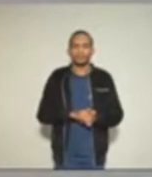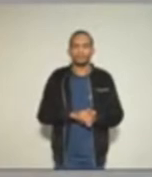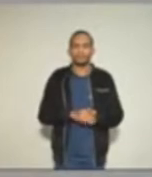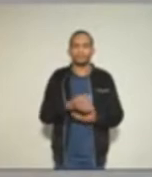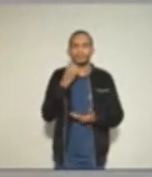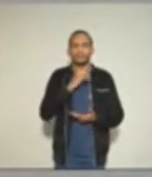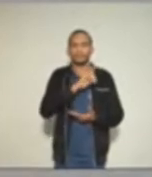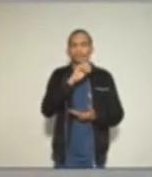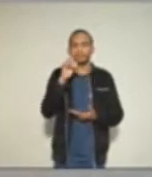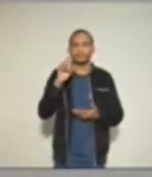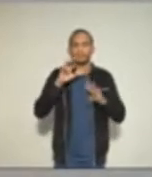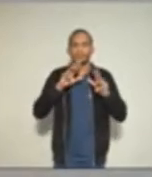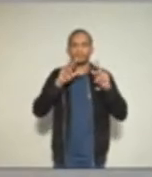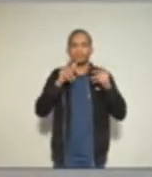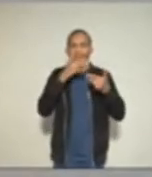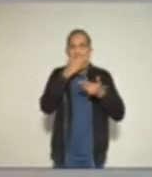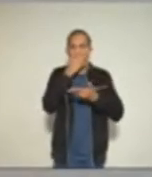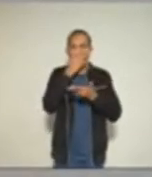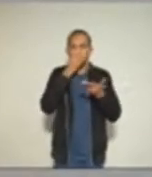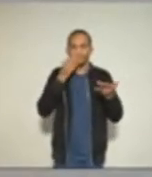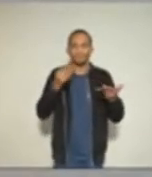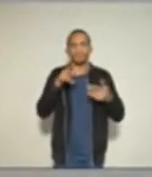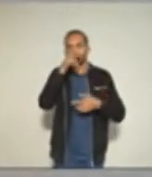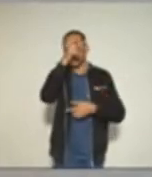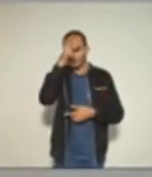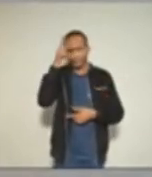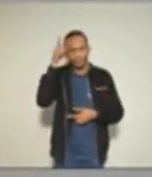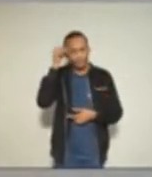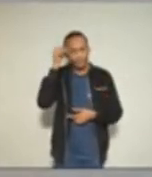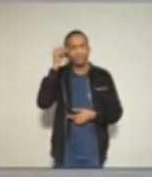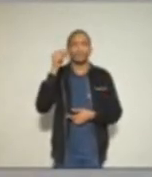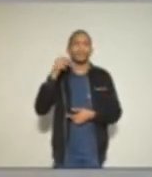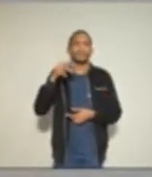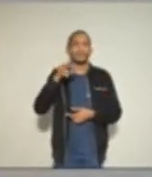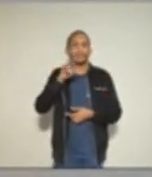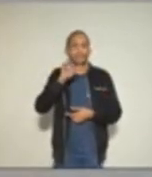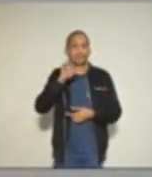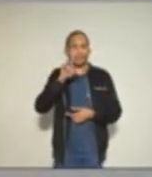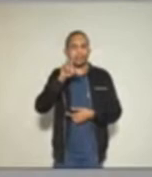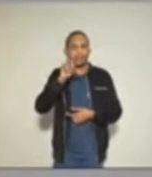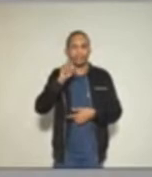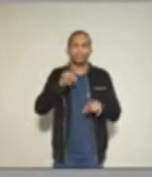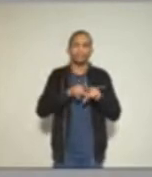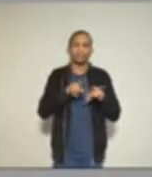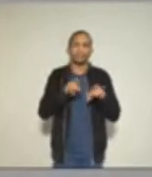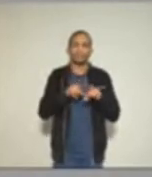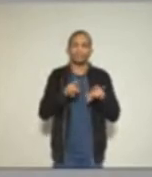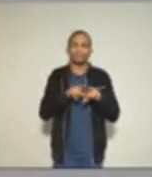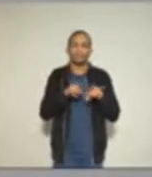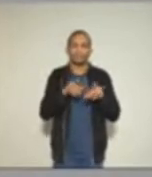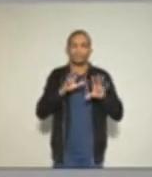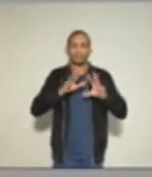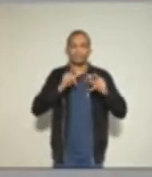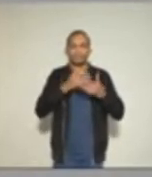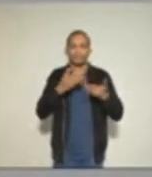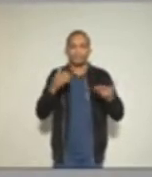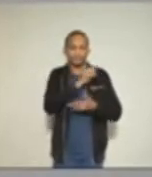Bom dia a todos. Senhor prefeito Ricardo Nunes, secretário nacional do Maranhão, senhor